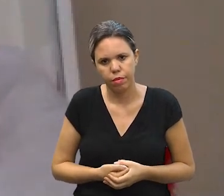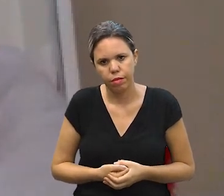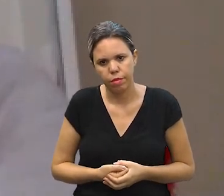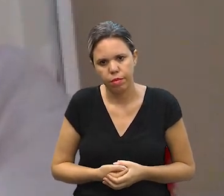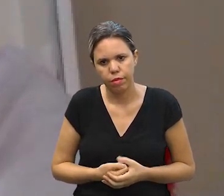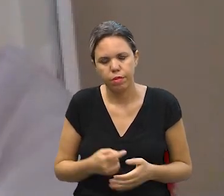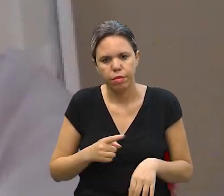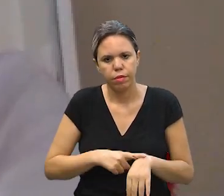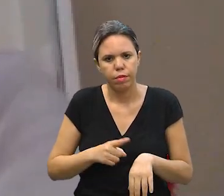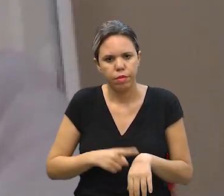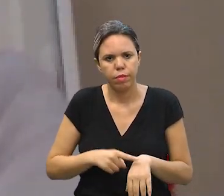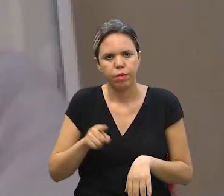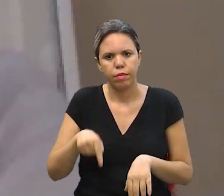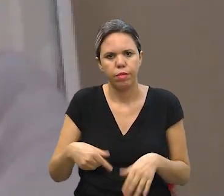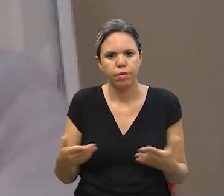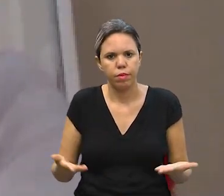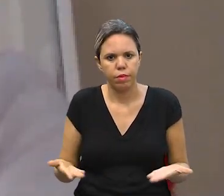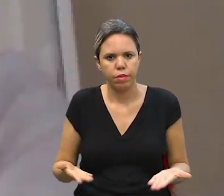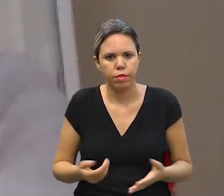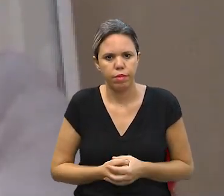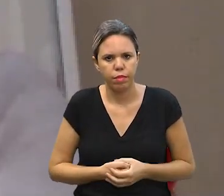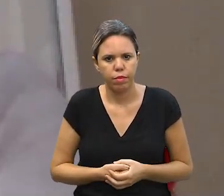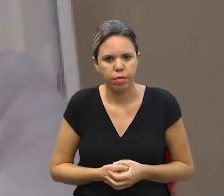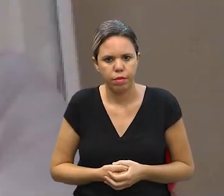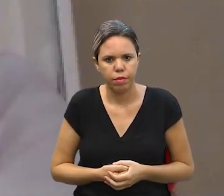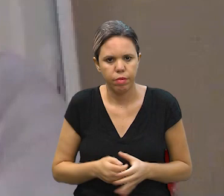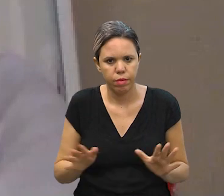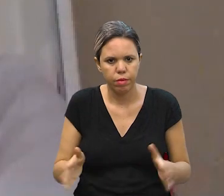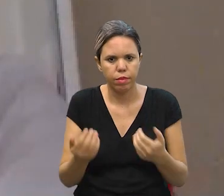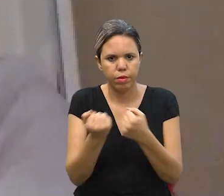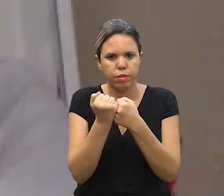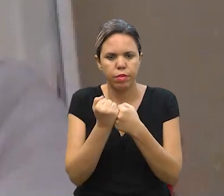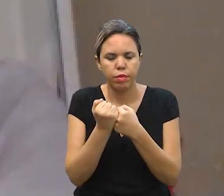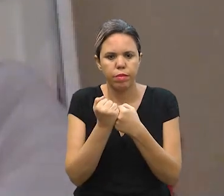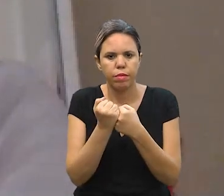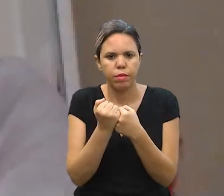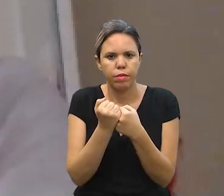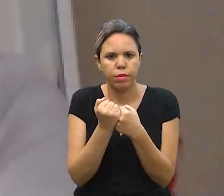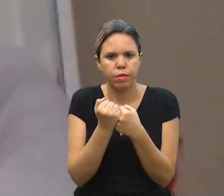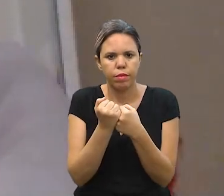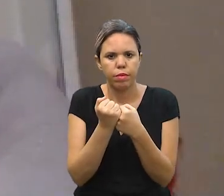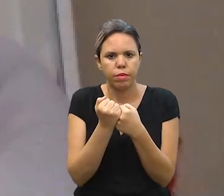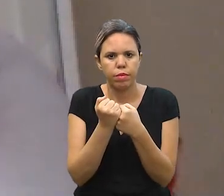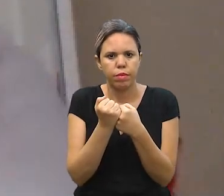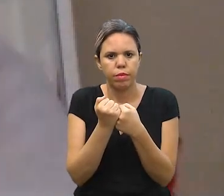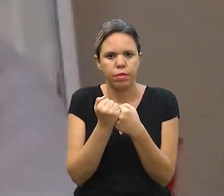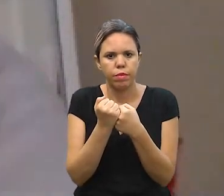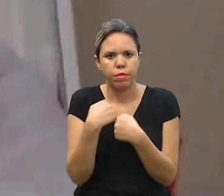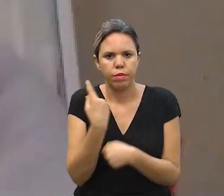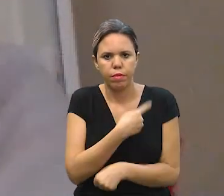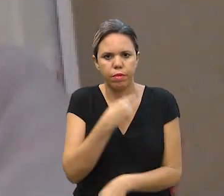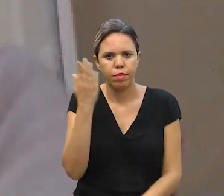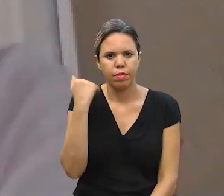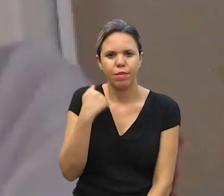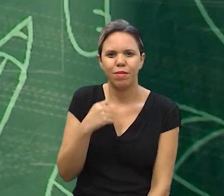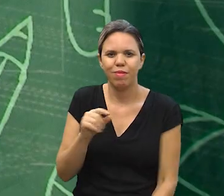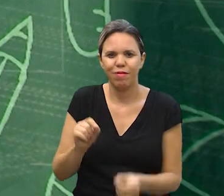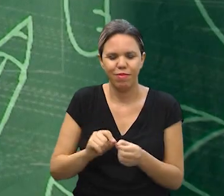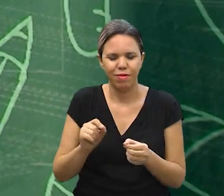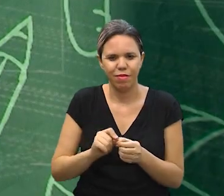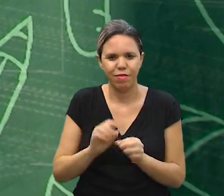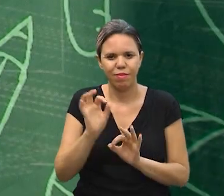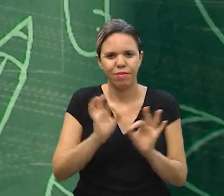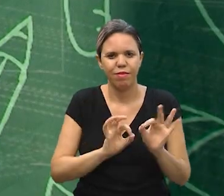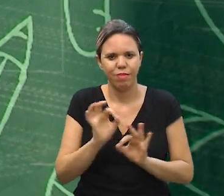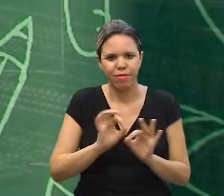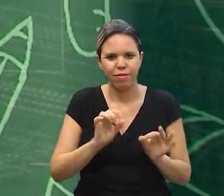levar em conta num momento como esse, né? E retribuir todo o apoio através daquilo que a gente sabe fazer, que